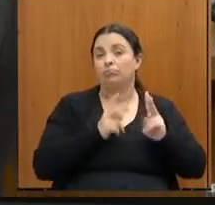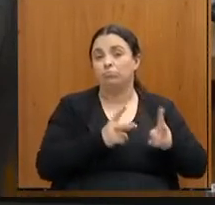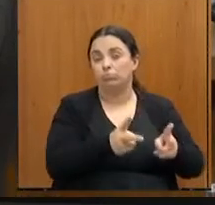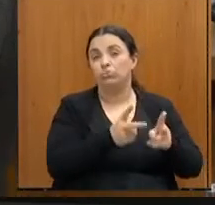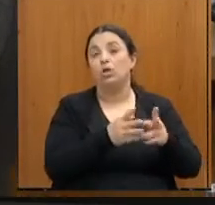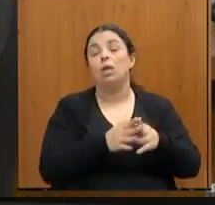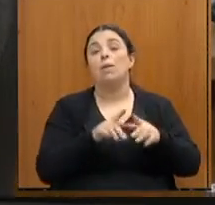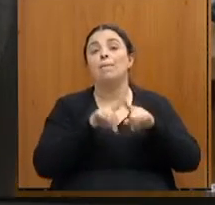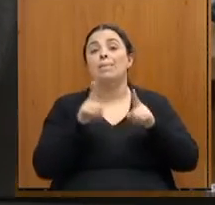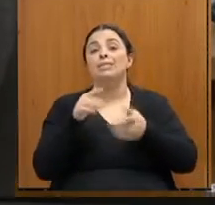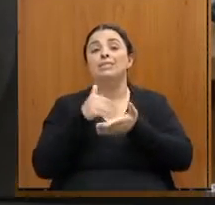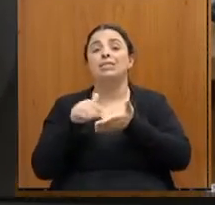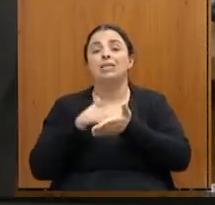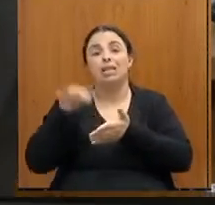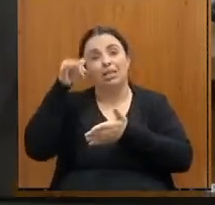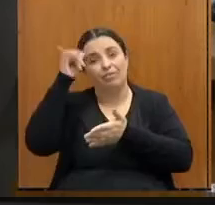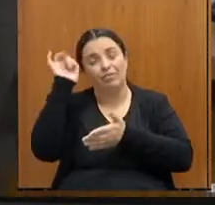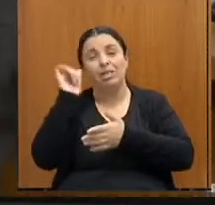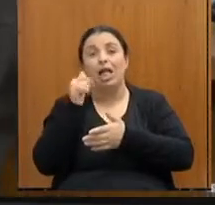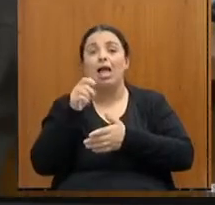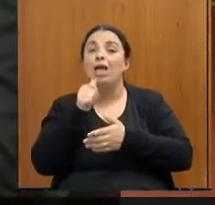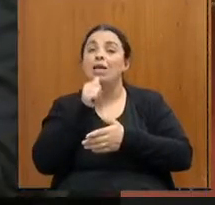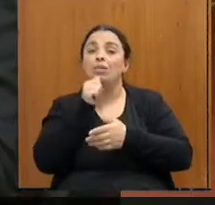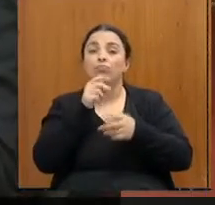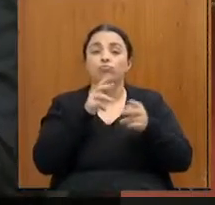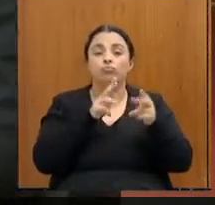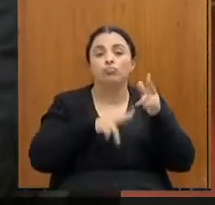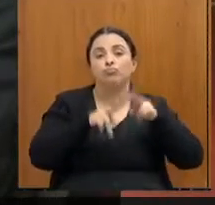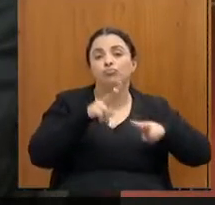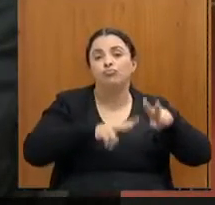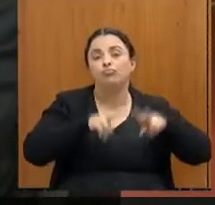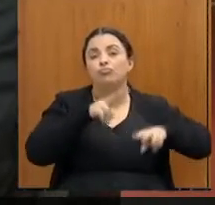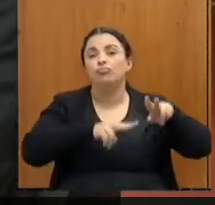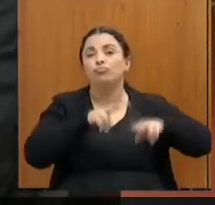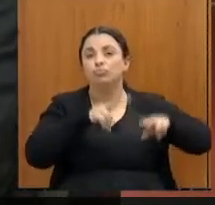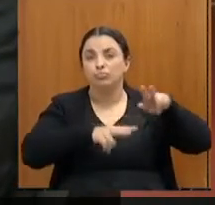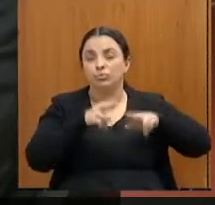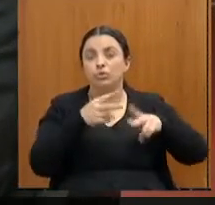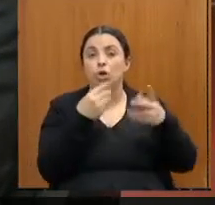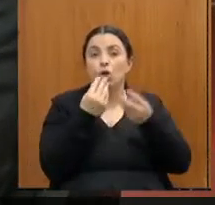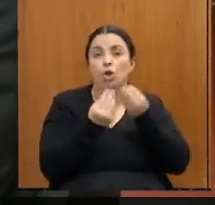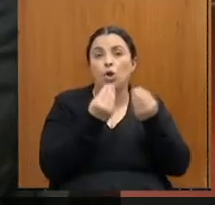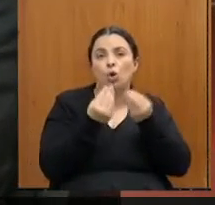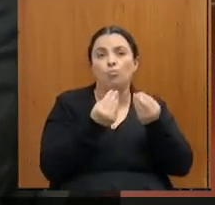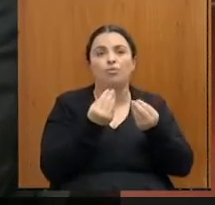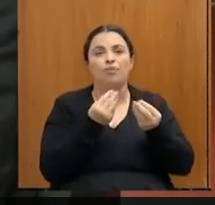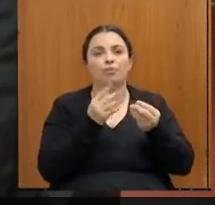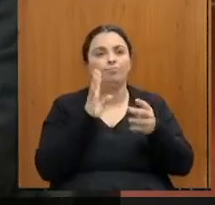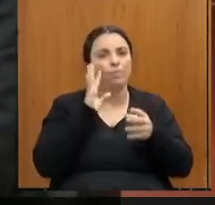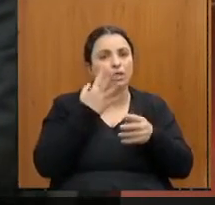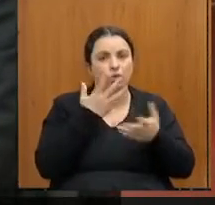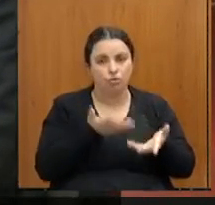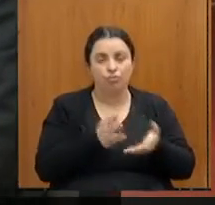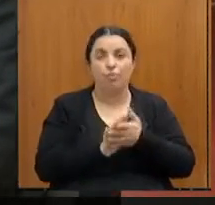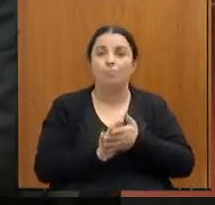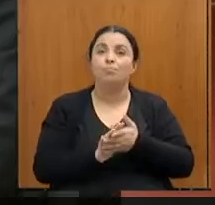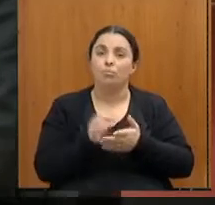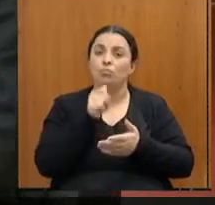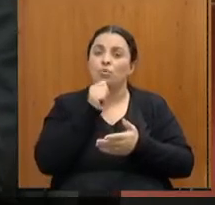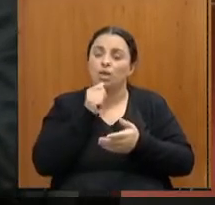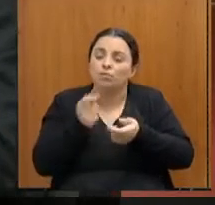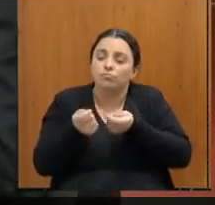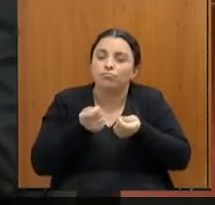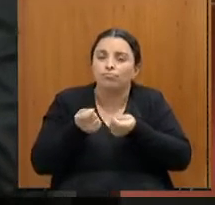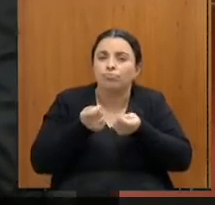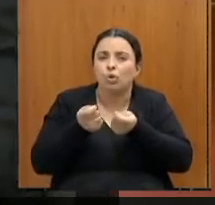de aferição desse Impacto e do retorno é desta medida para a economia ainda estamos aferido